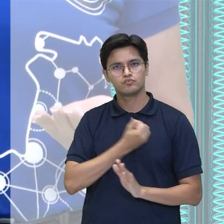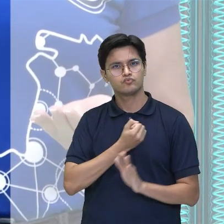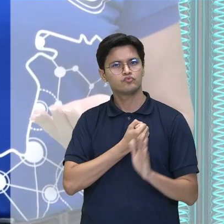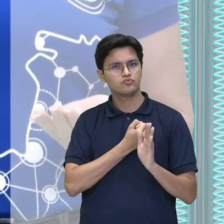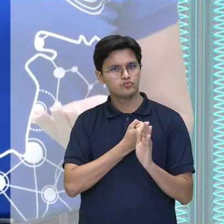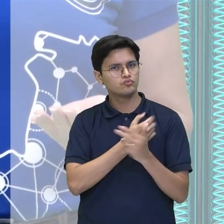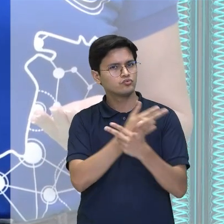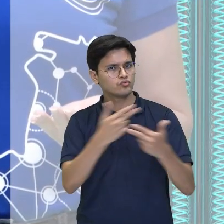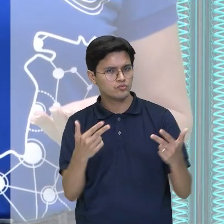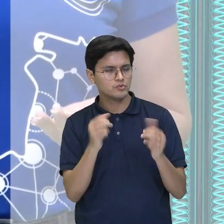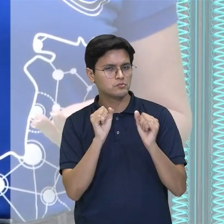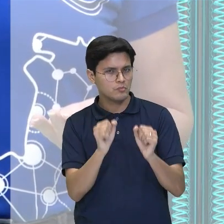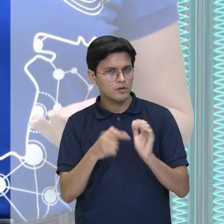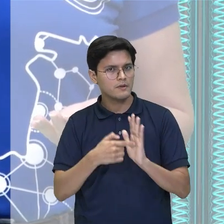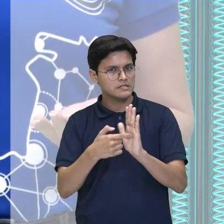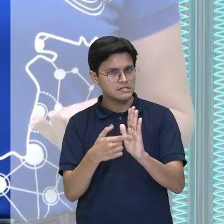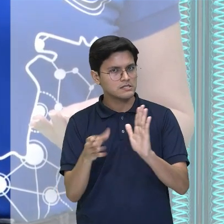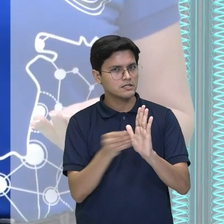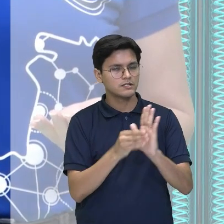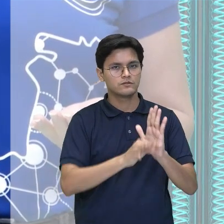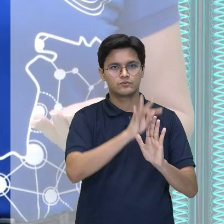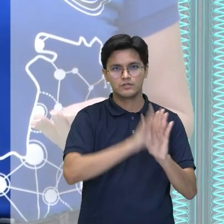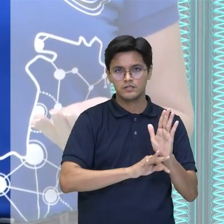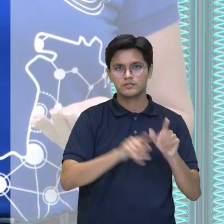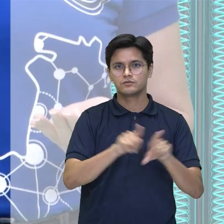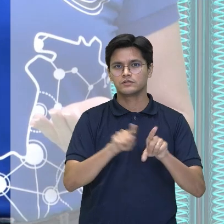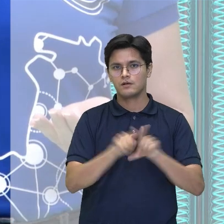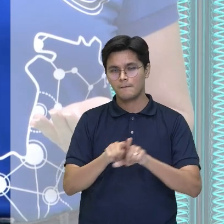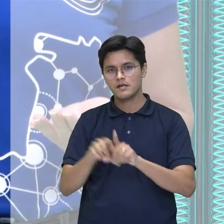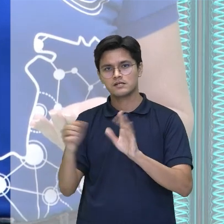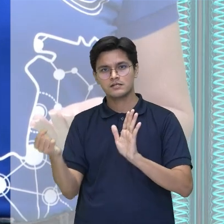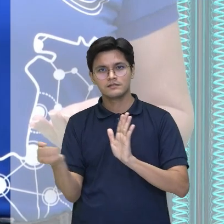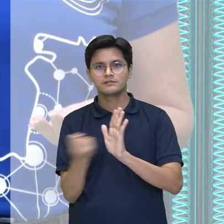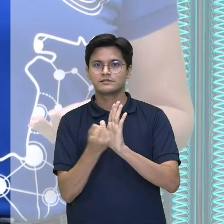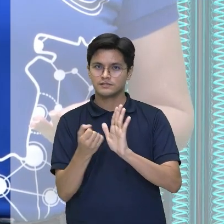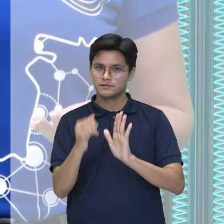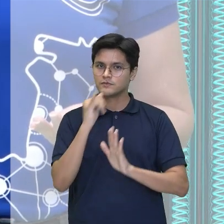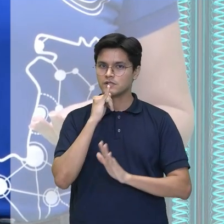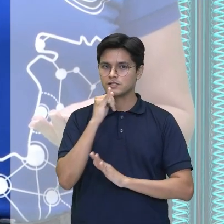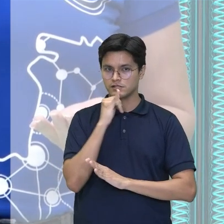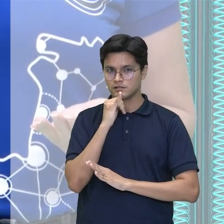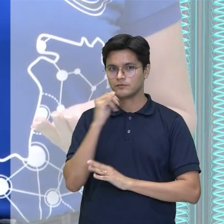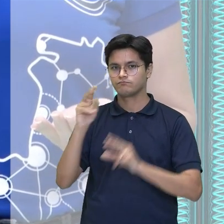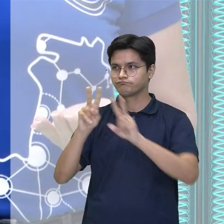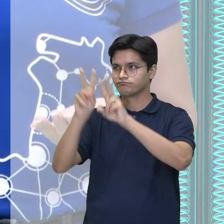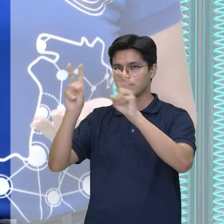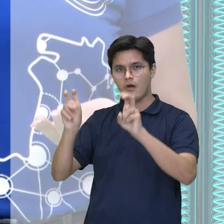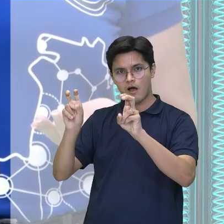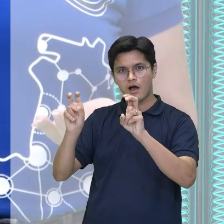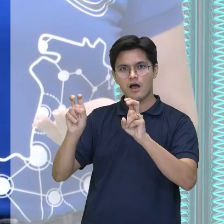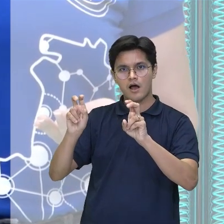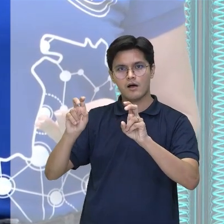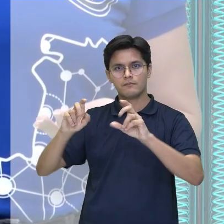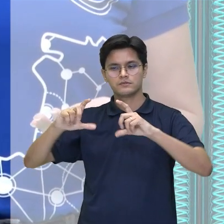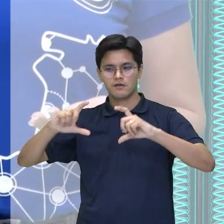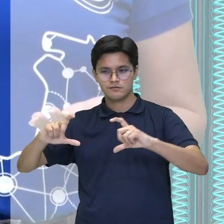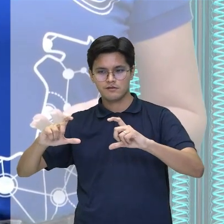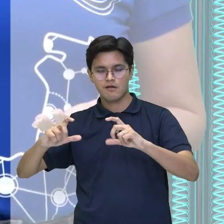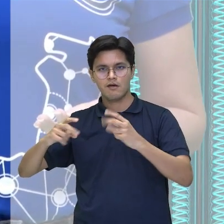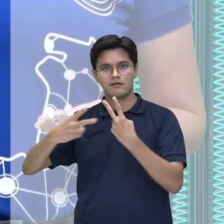texto, símbolos, né, como por exemplo esse aqui, ó, aspas, ok? Hashtag, o